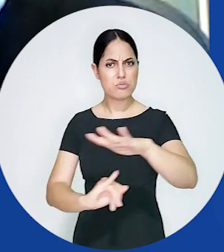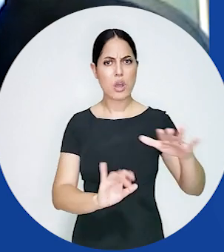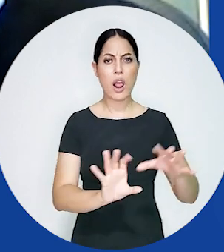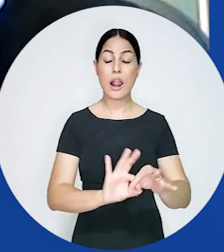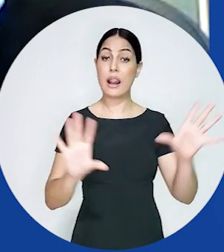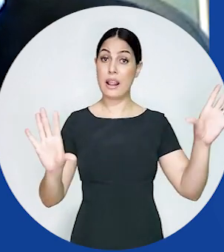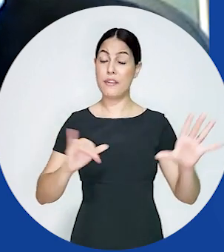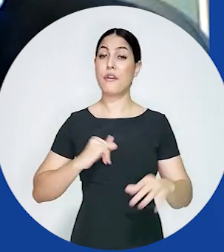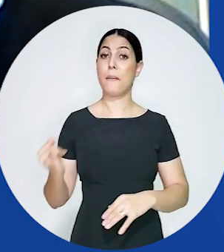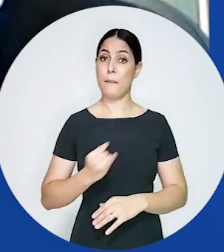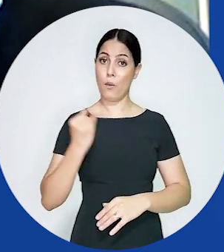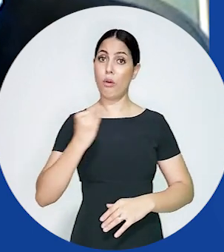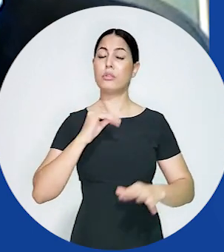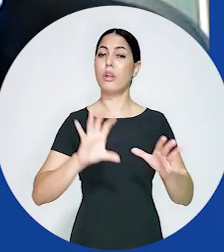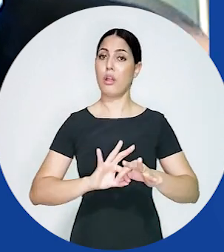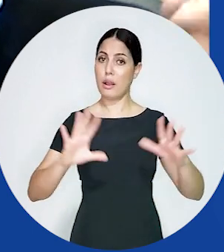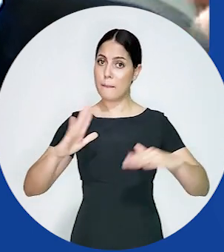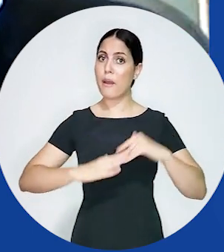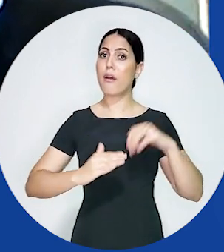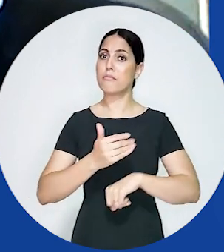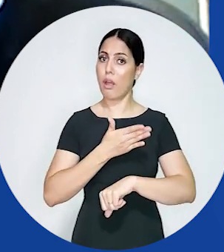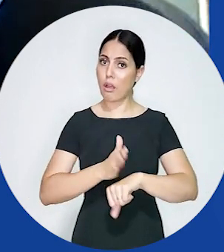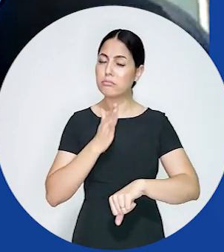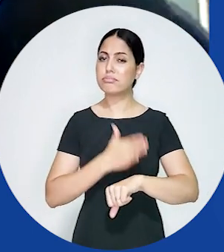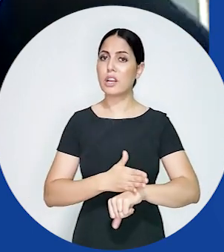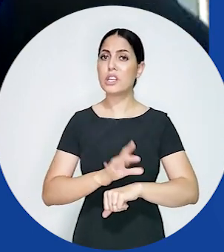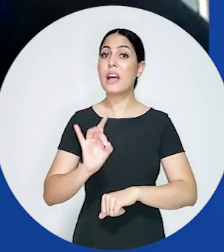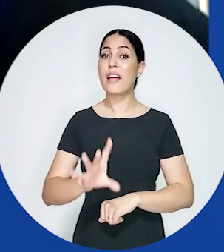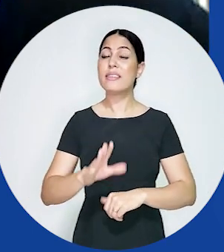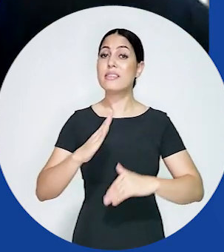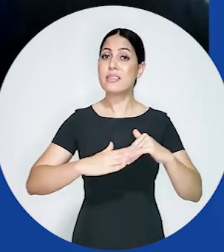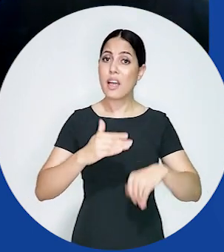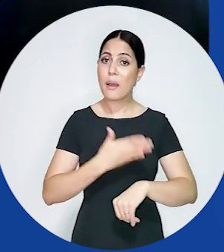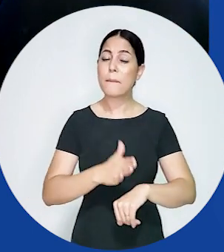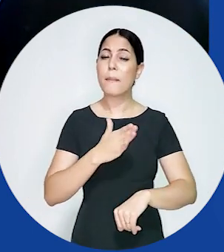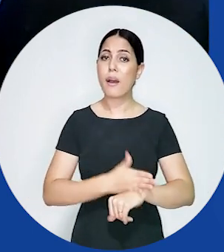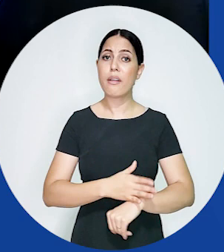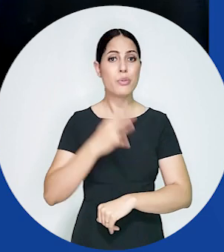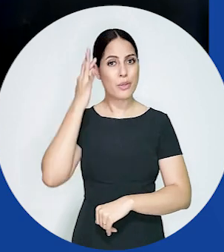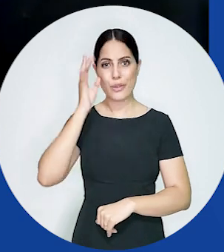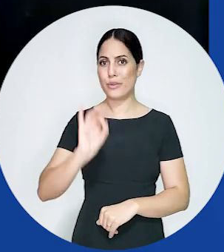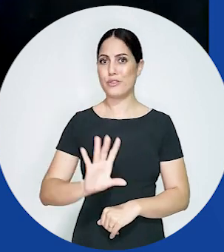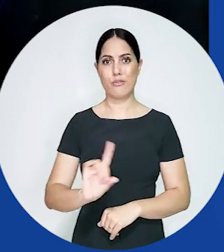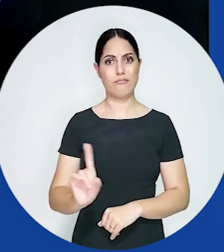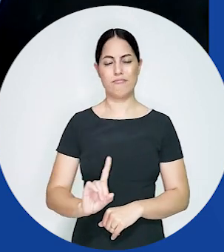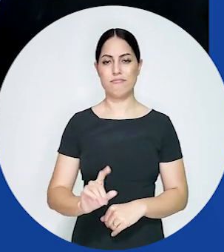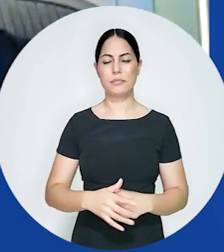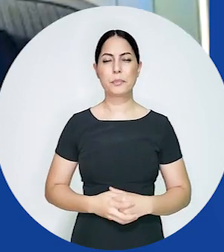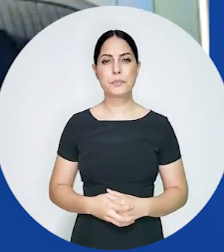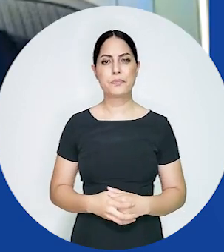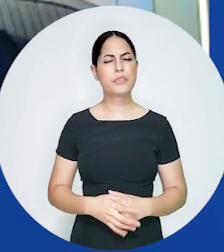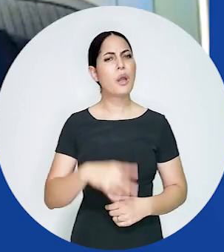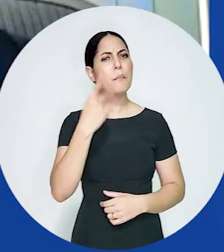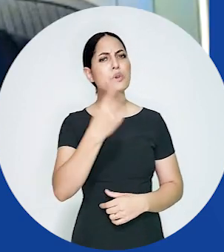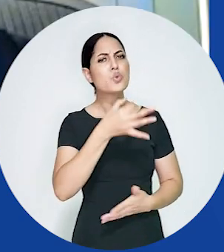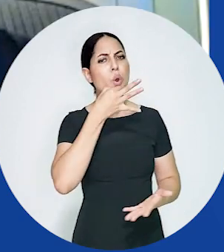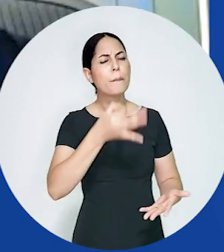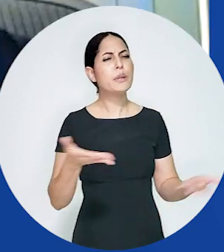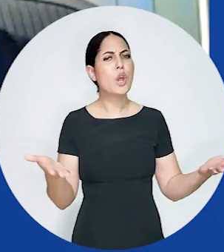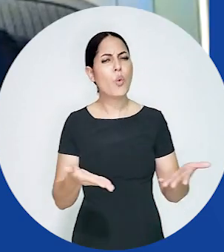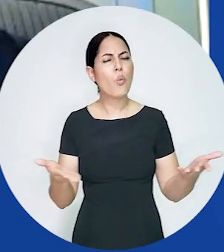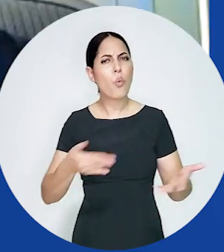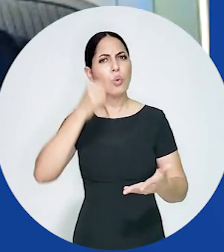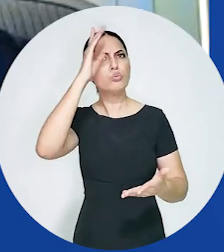as instituições livres existem porque nós amamos a liberdade na prática, não é só teoricamente, né? Como o senhor vê o ensino